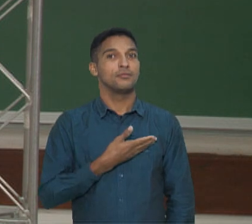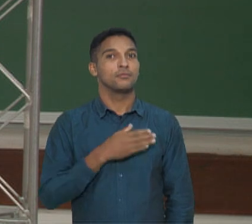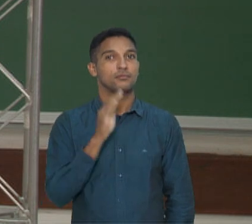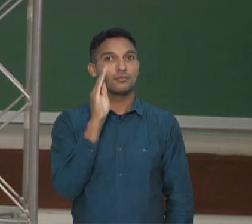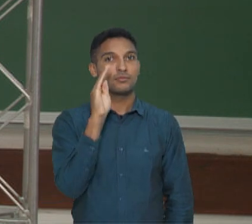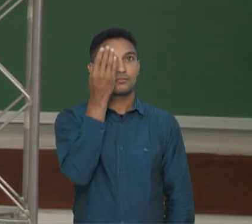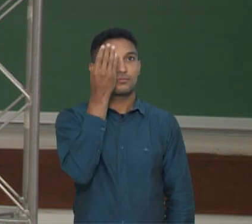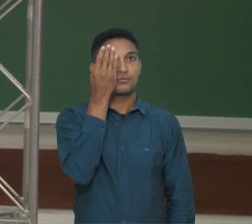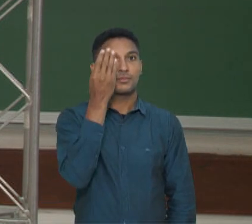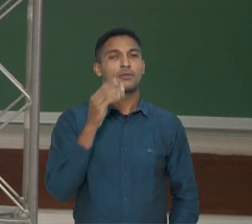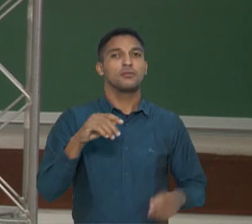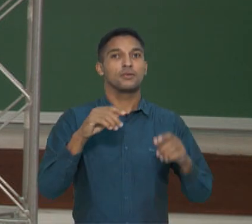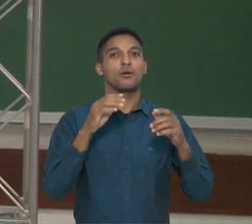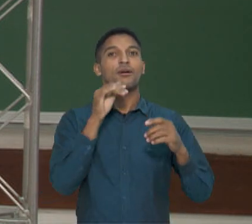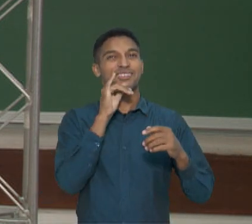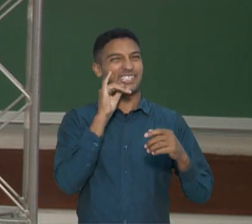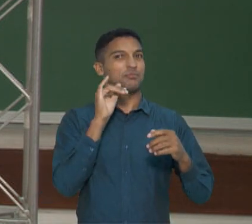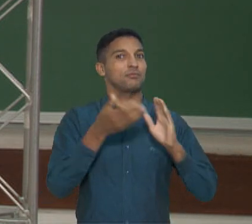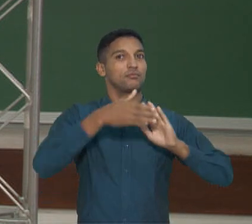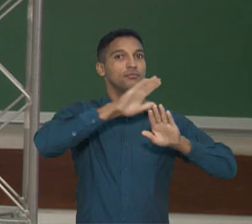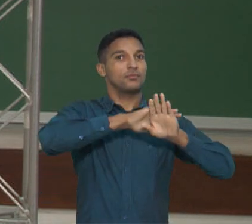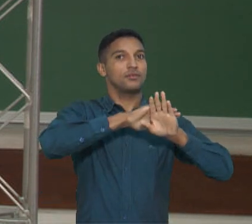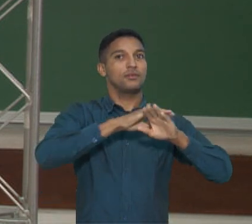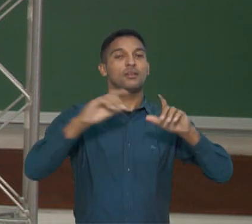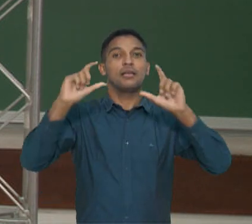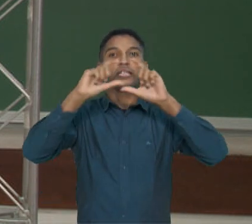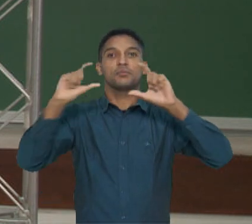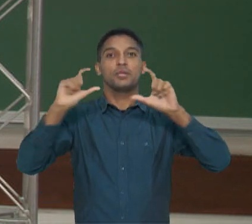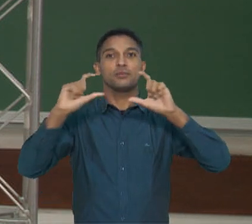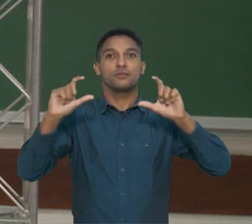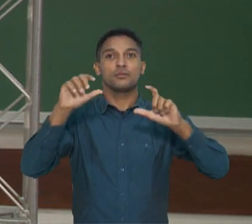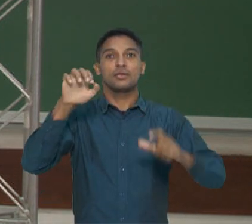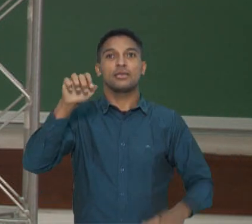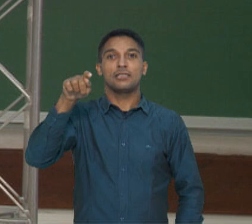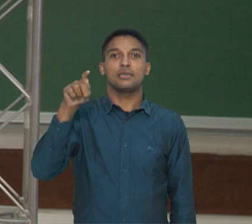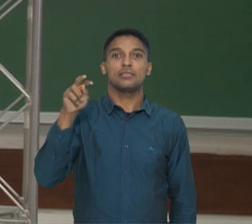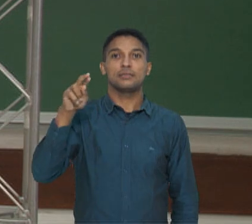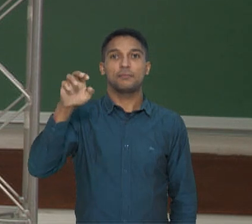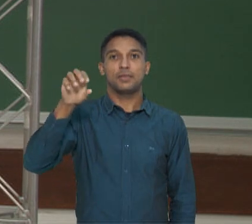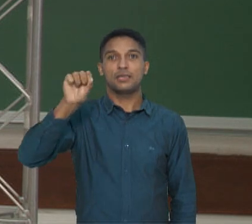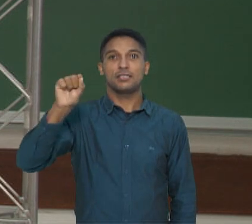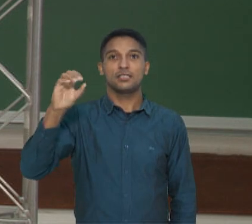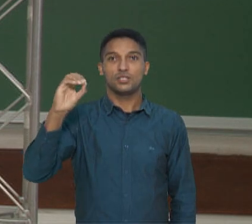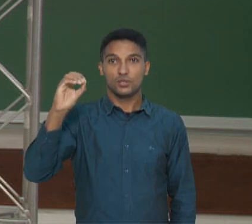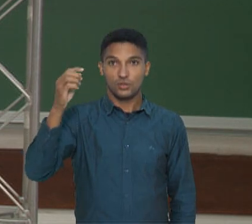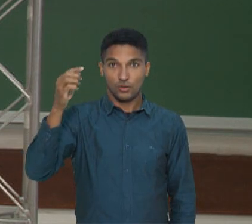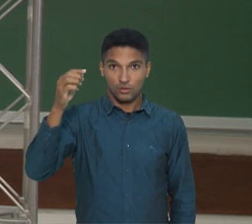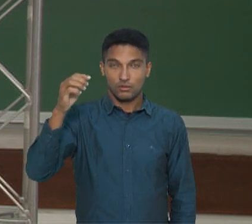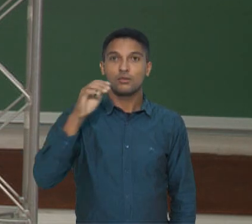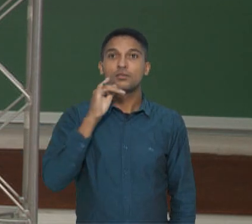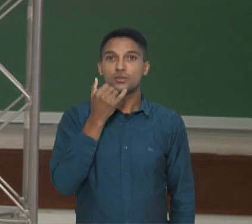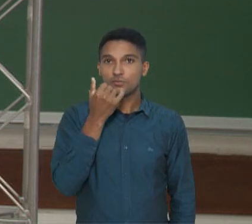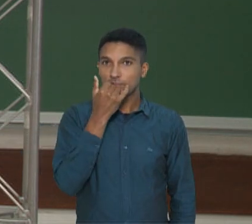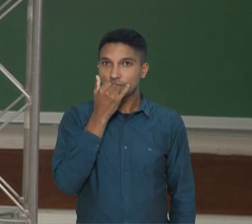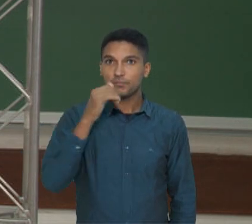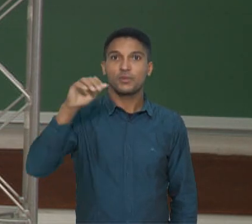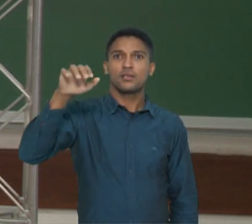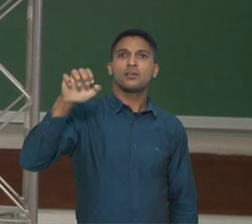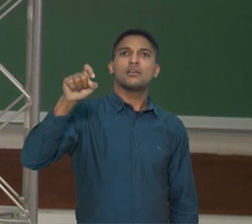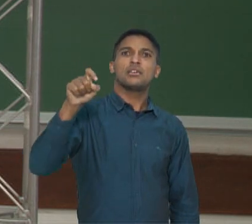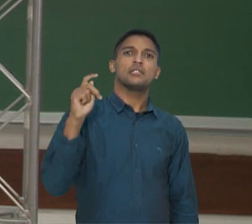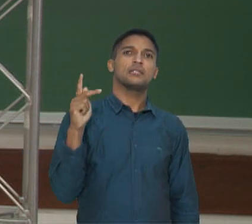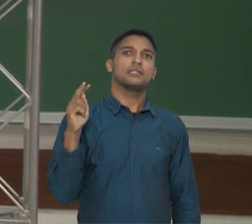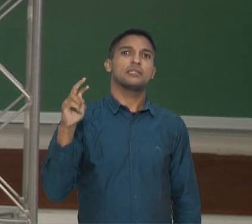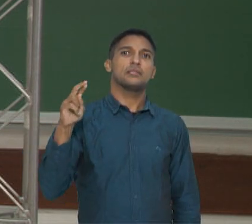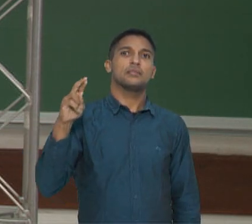falamos aí de expressões idiomáticas, inclusive na aula aqui comigo, né? Não podemos traduzir literalmente, palavra